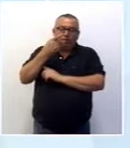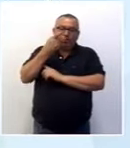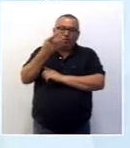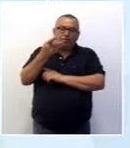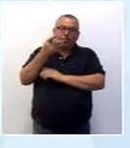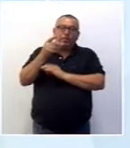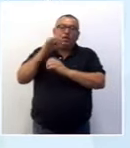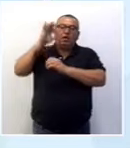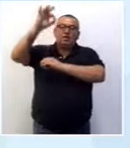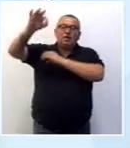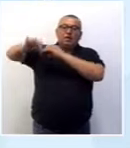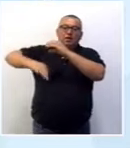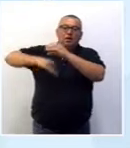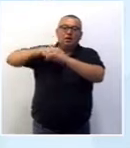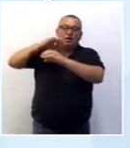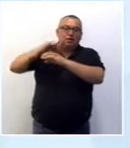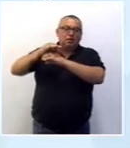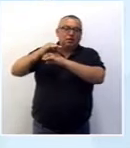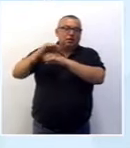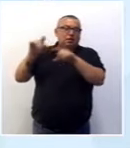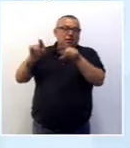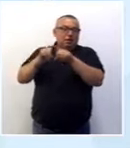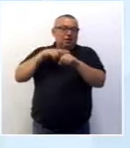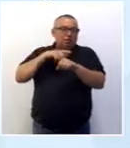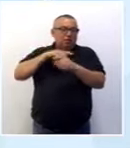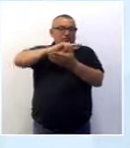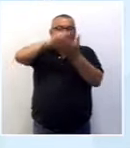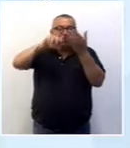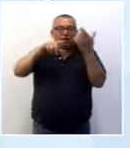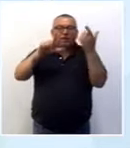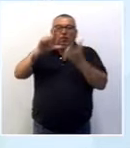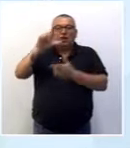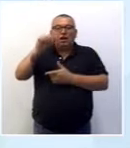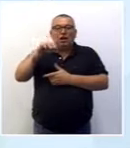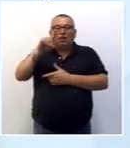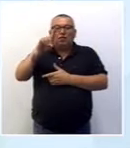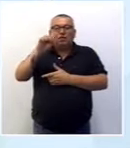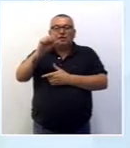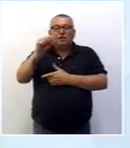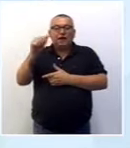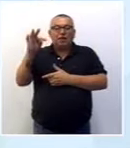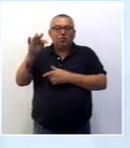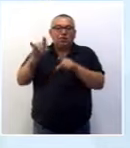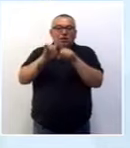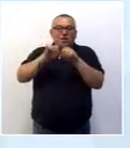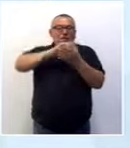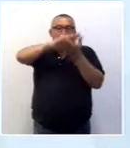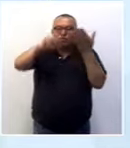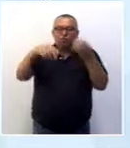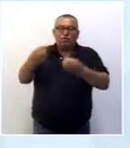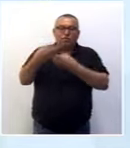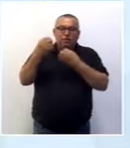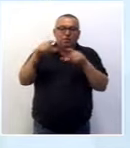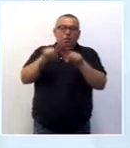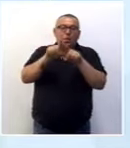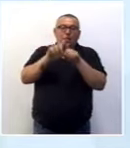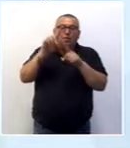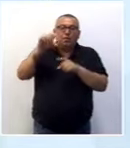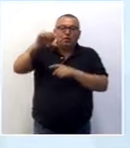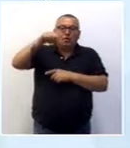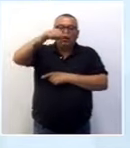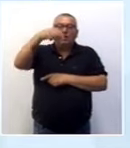da família Landsat, né, que a gente tem várias informações disponíveis aí na internet sobre ele. Em 73,